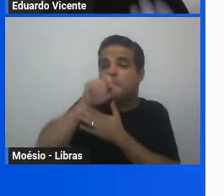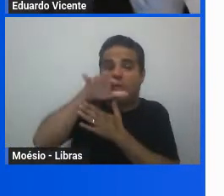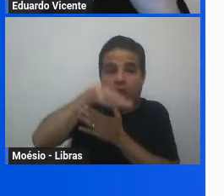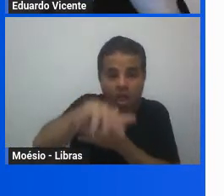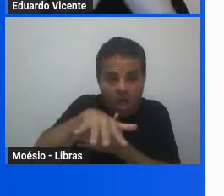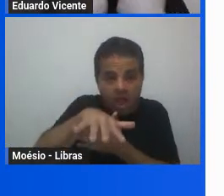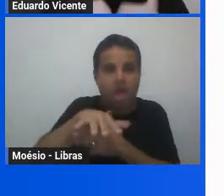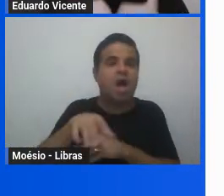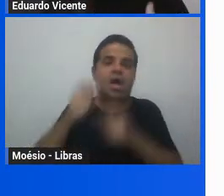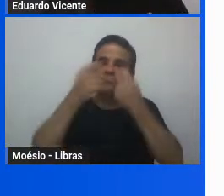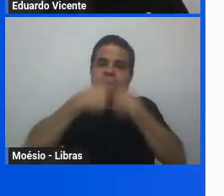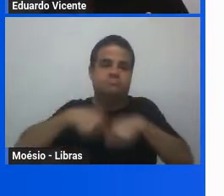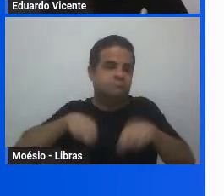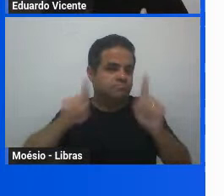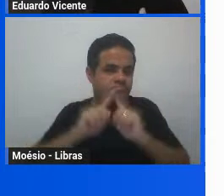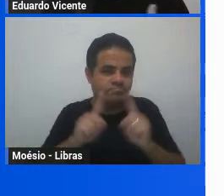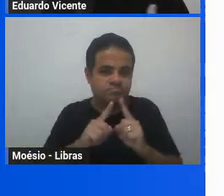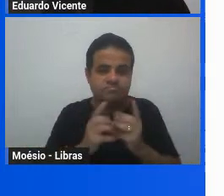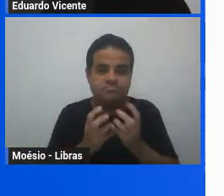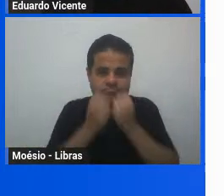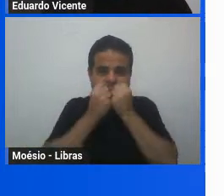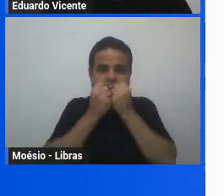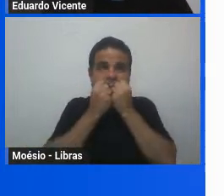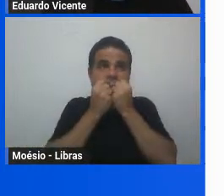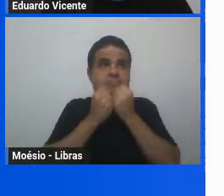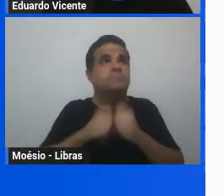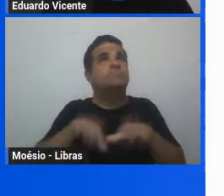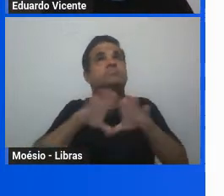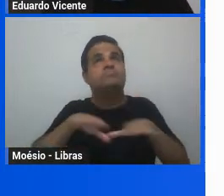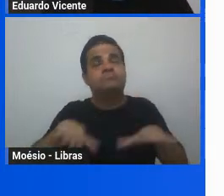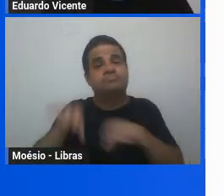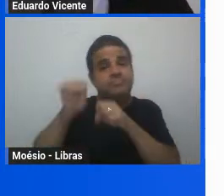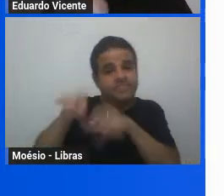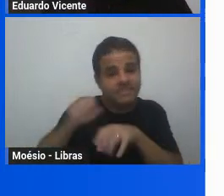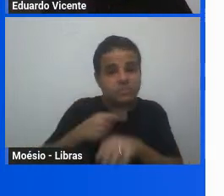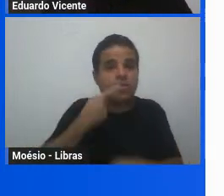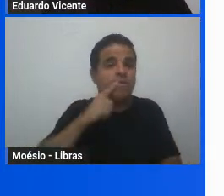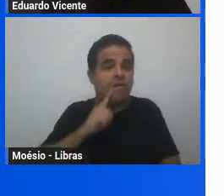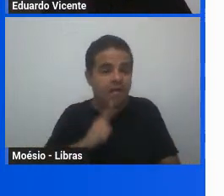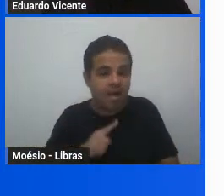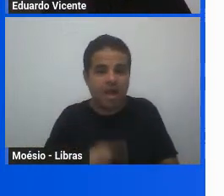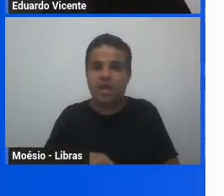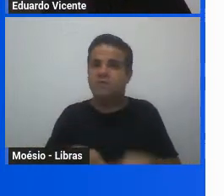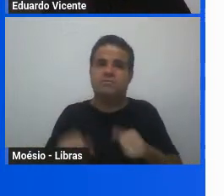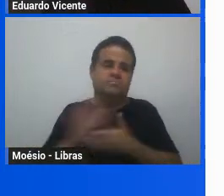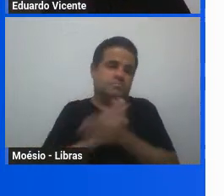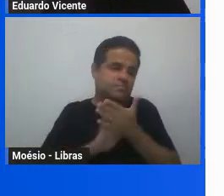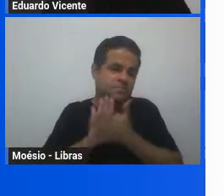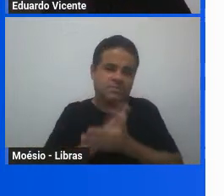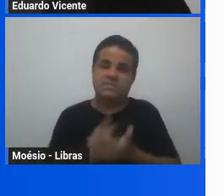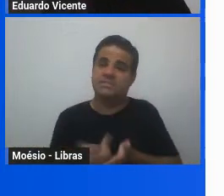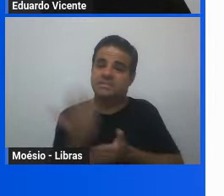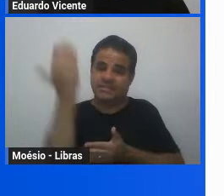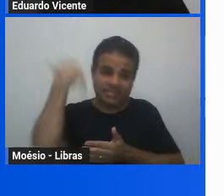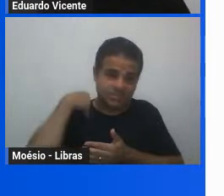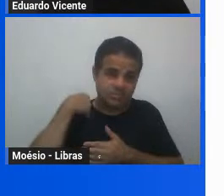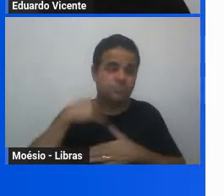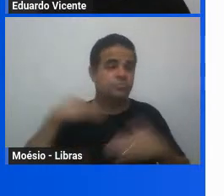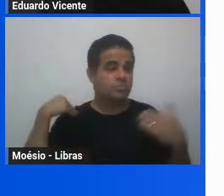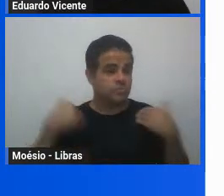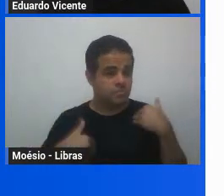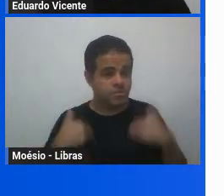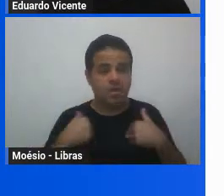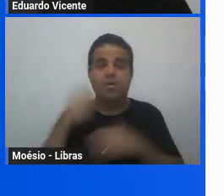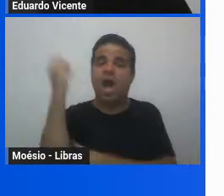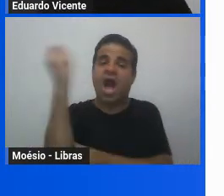não bronquiaspire, ou seja, o alimento ou vômito ou a baba não vai para dentro dos pulmões, agravando mais essa situação.